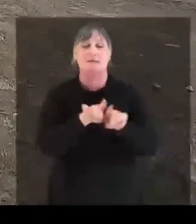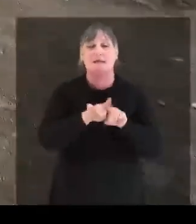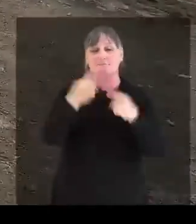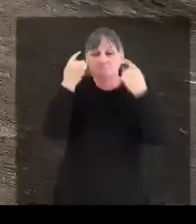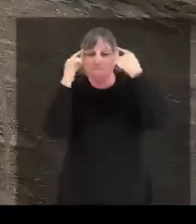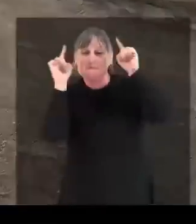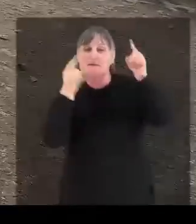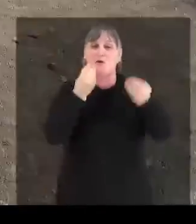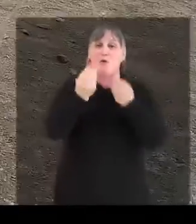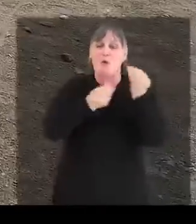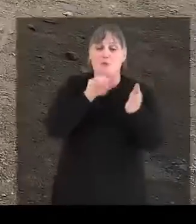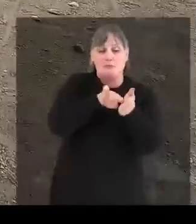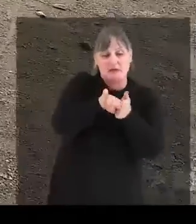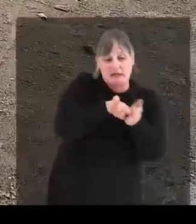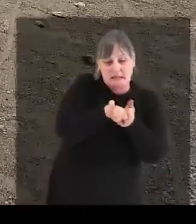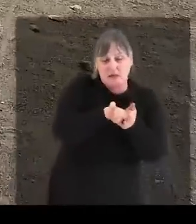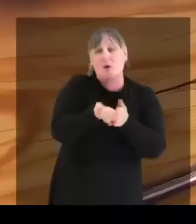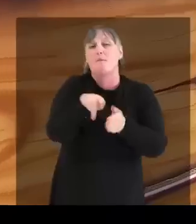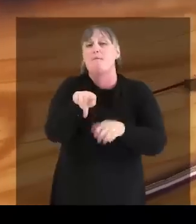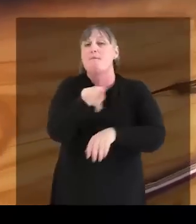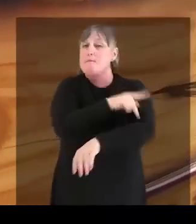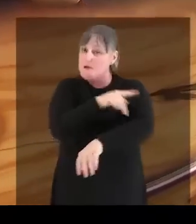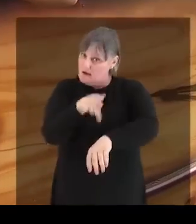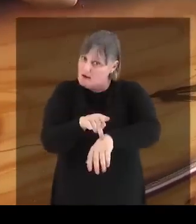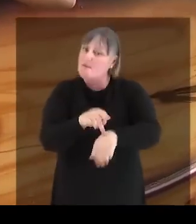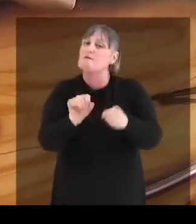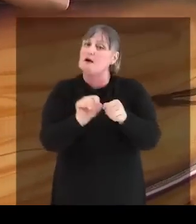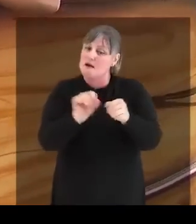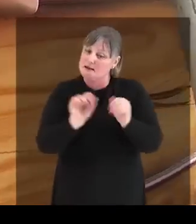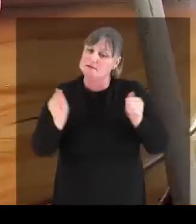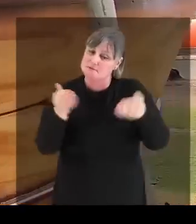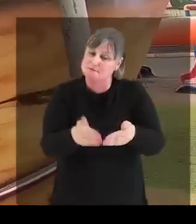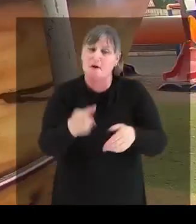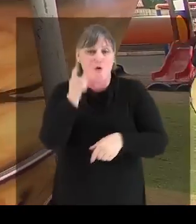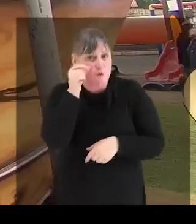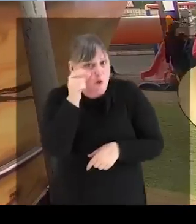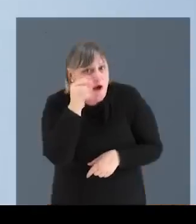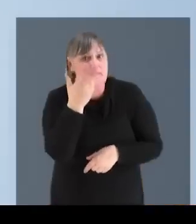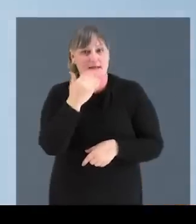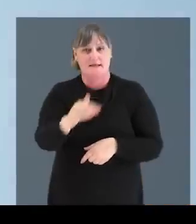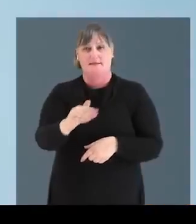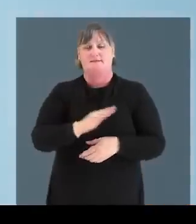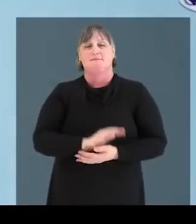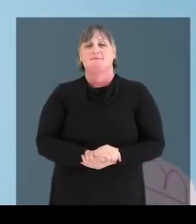suas reflexões, aonde as pesquisas de trabalho pedagógico partem dessas curiosidades.